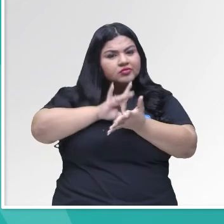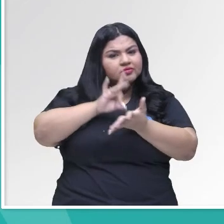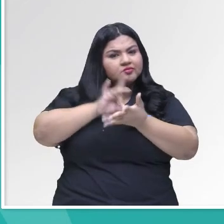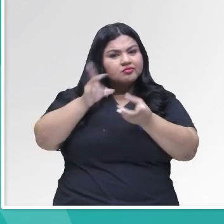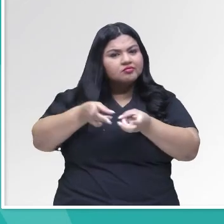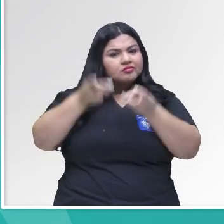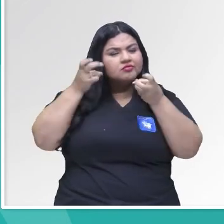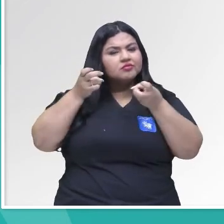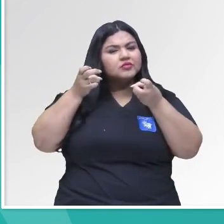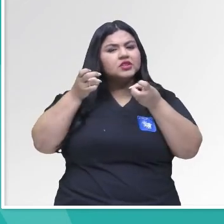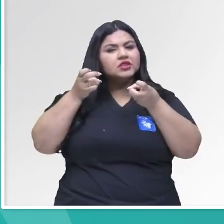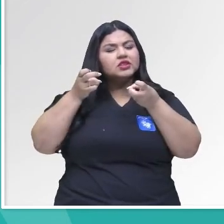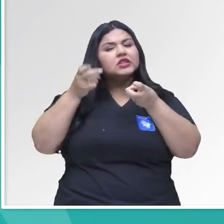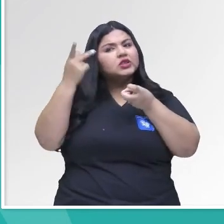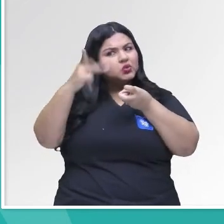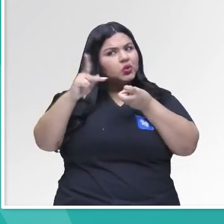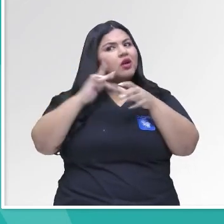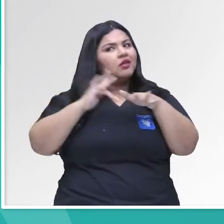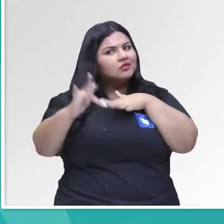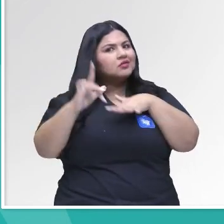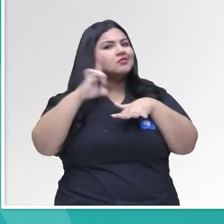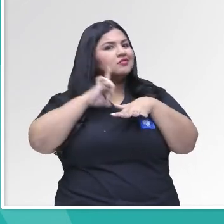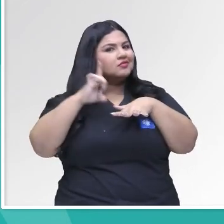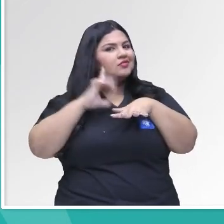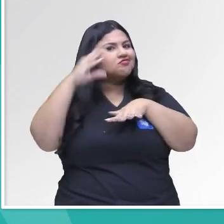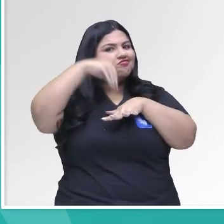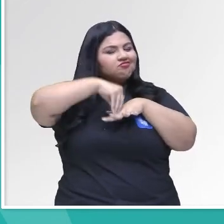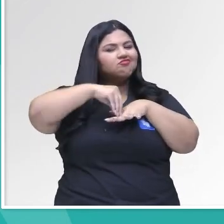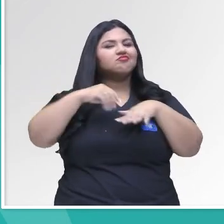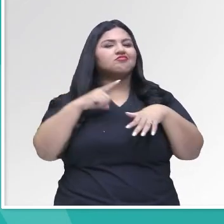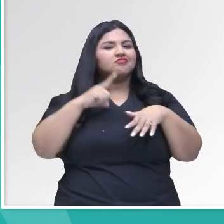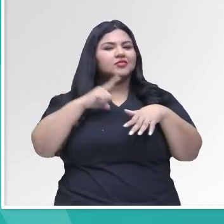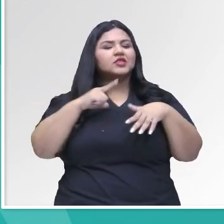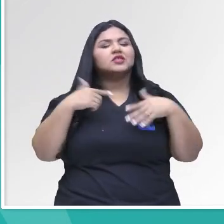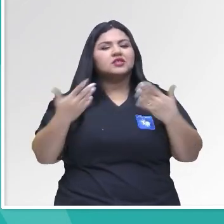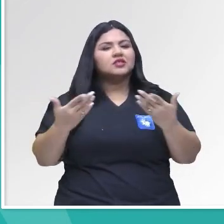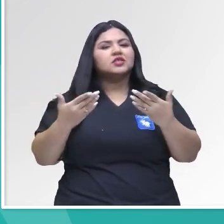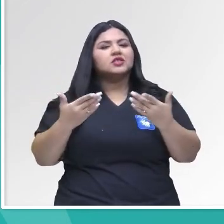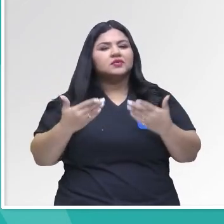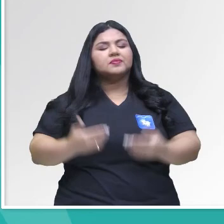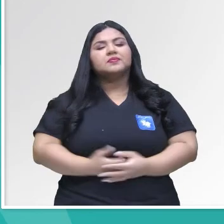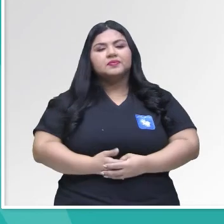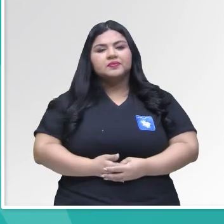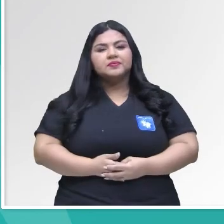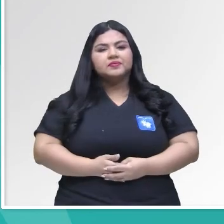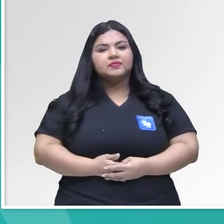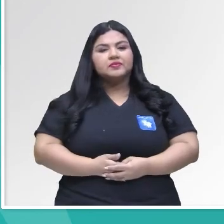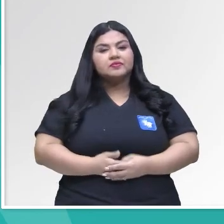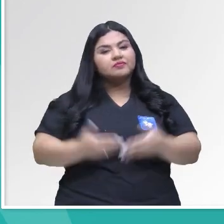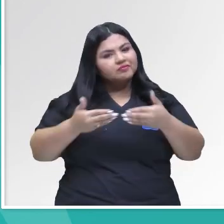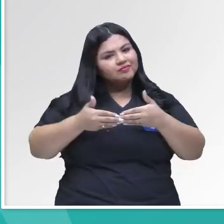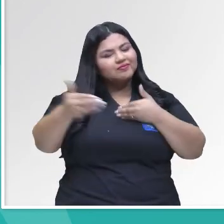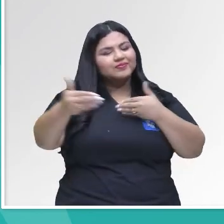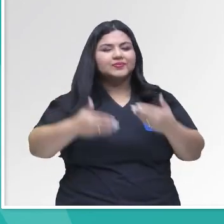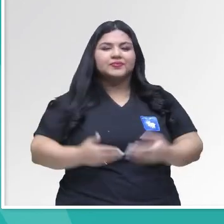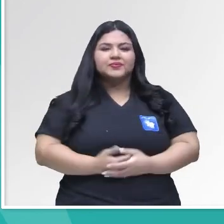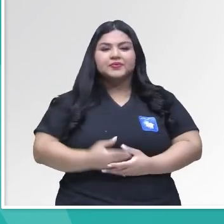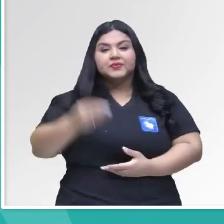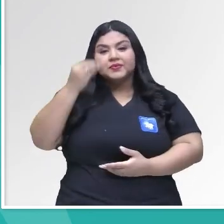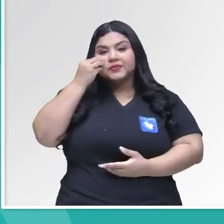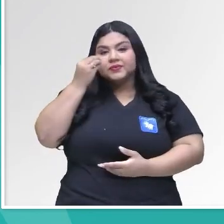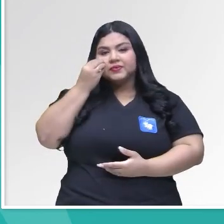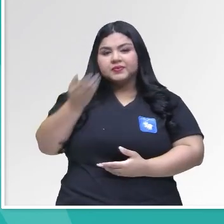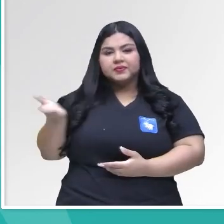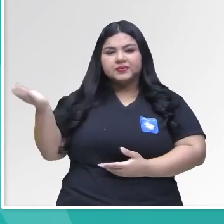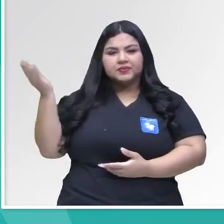percebeu? Estão nas tuas redes sociais presente? Não é verdade? Está lá, presente. Vamos avançando, então? Observa, então, aí. Olha o que